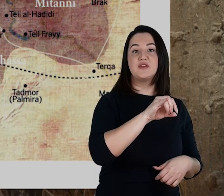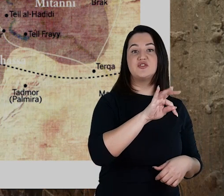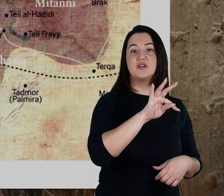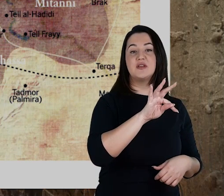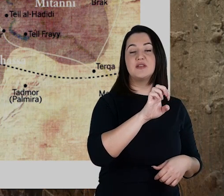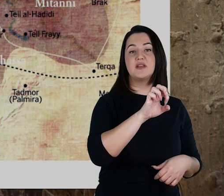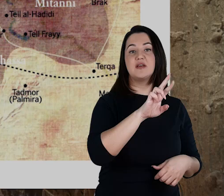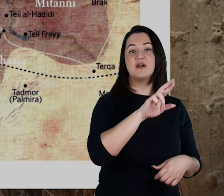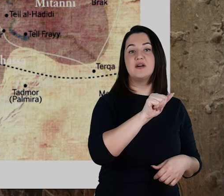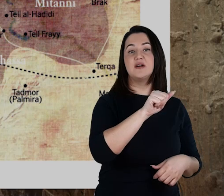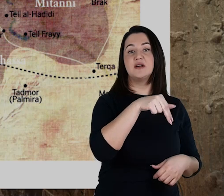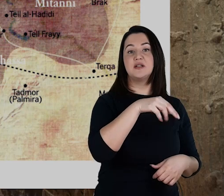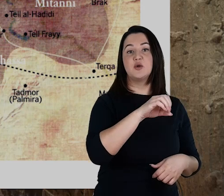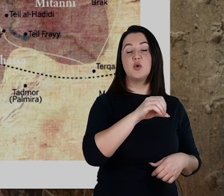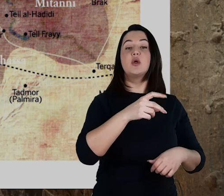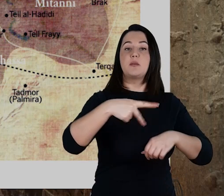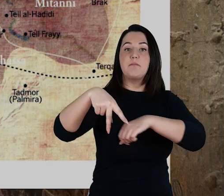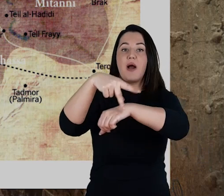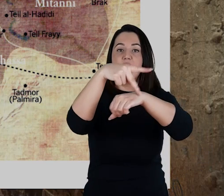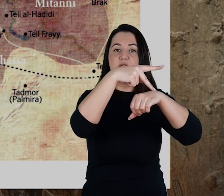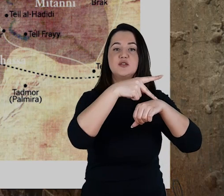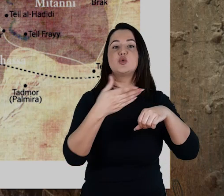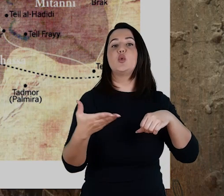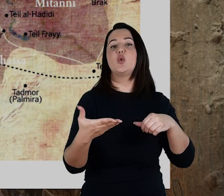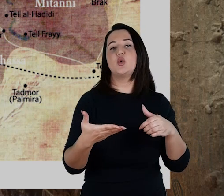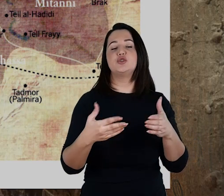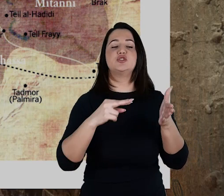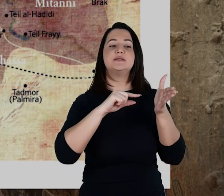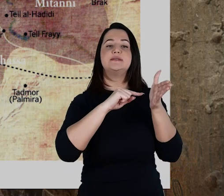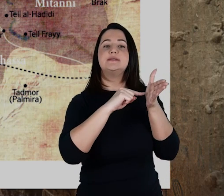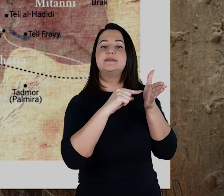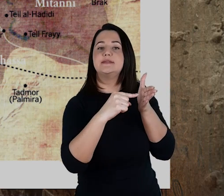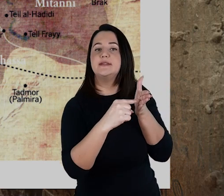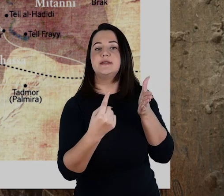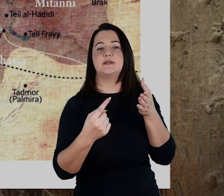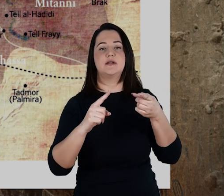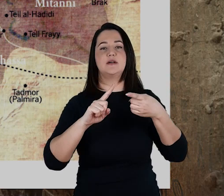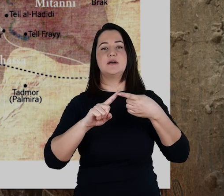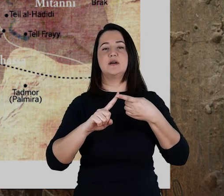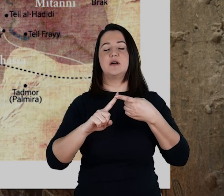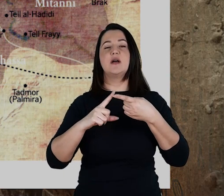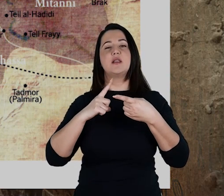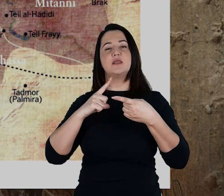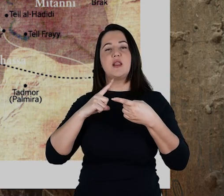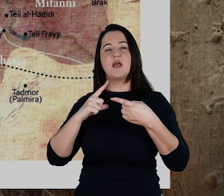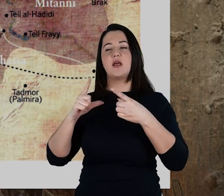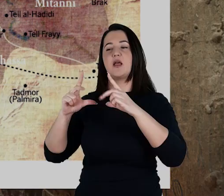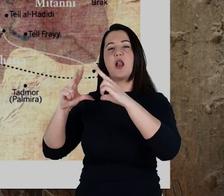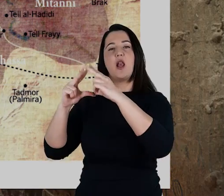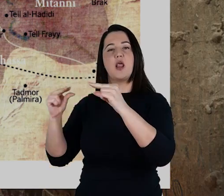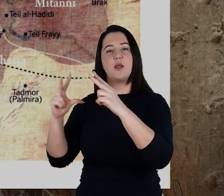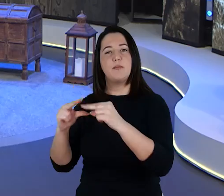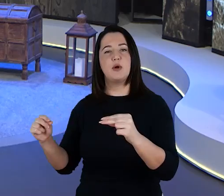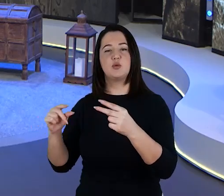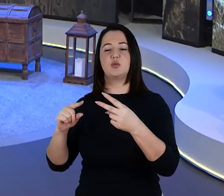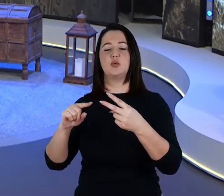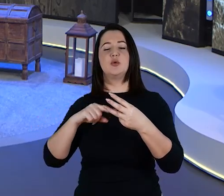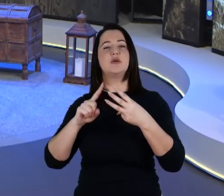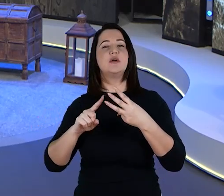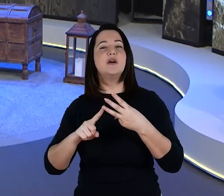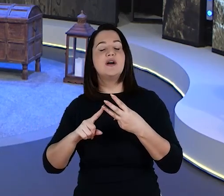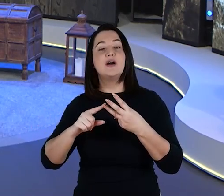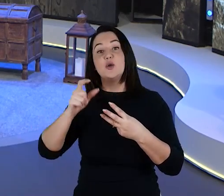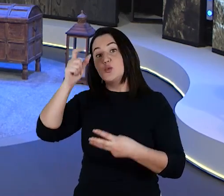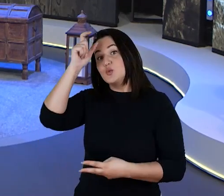países atuais, como, por exemplo, a que seria a atual parte da Síria, parte do Líbano, pega parte da Turquia, ou